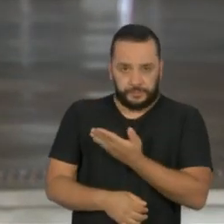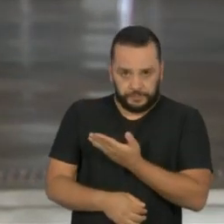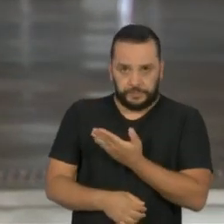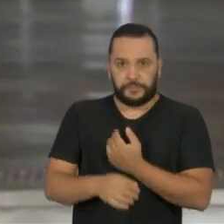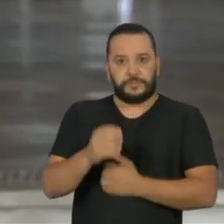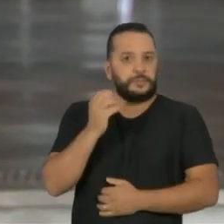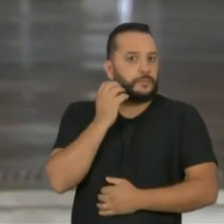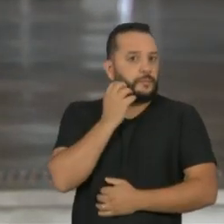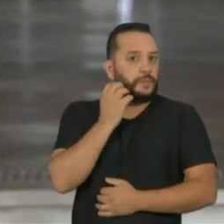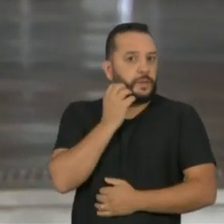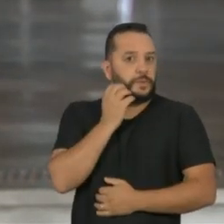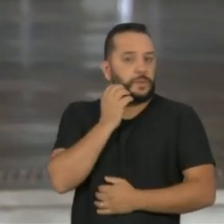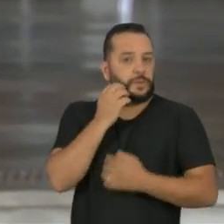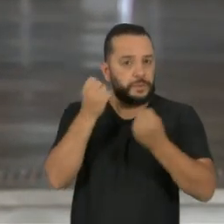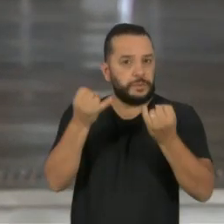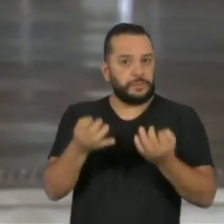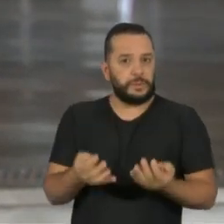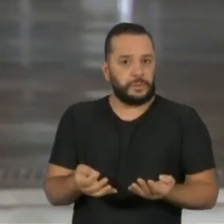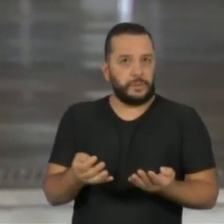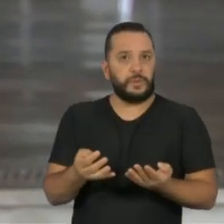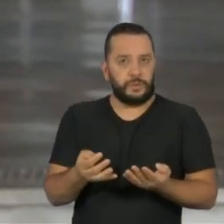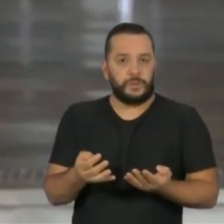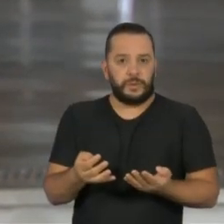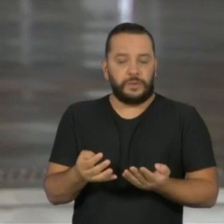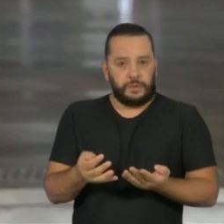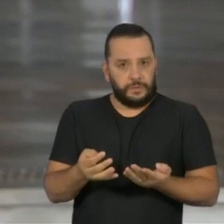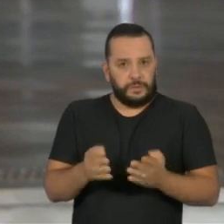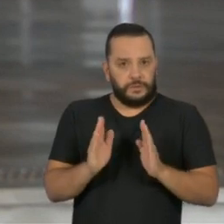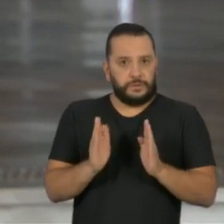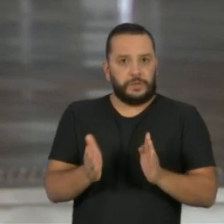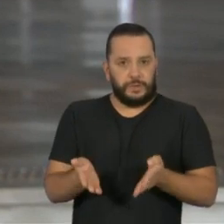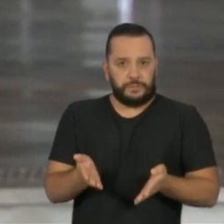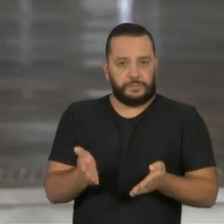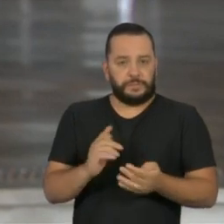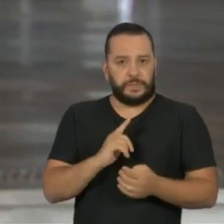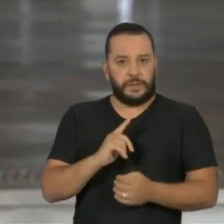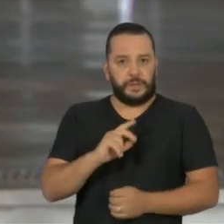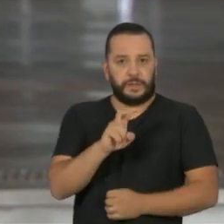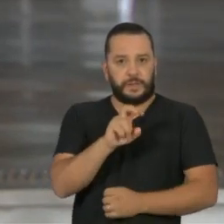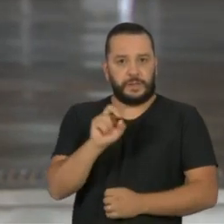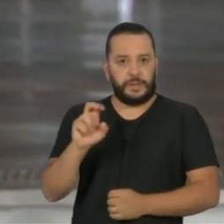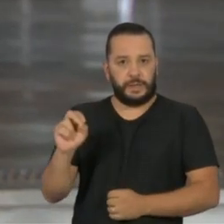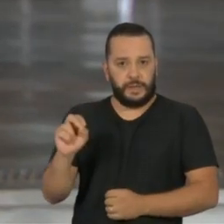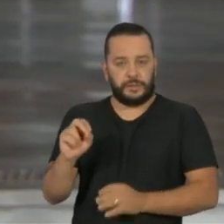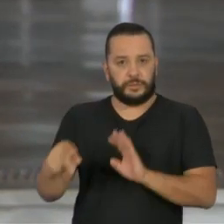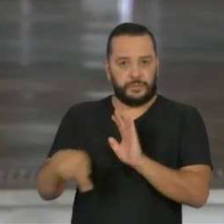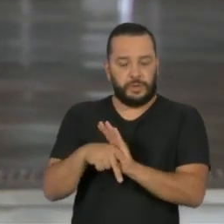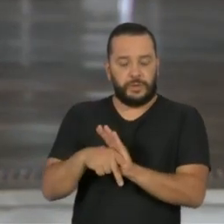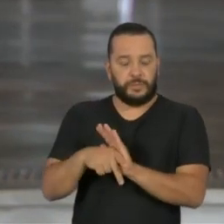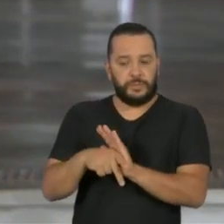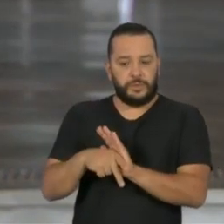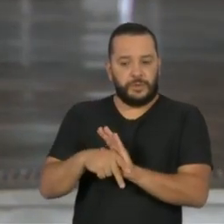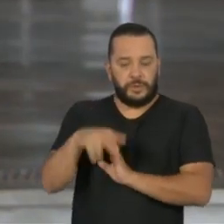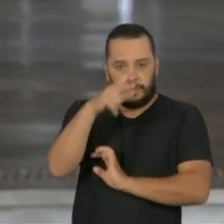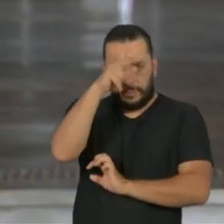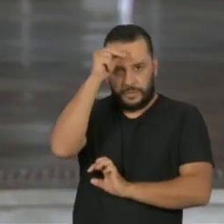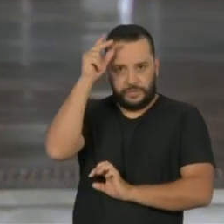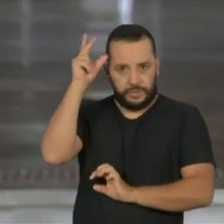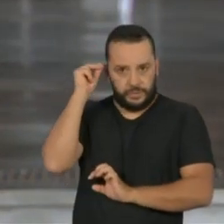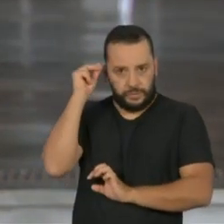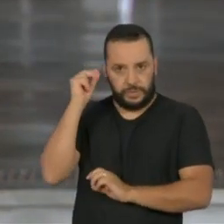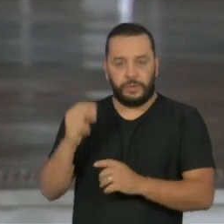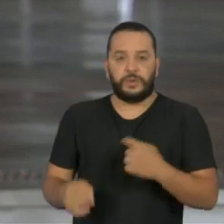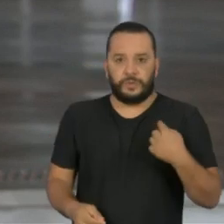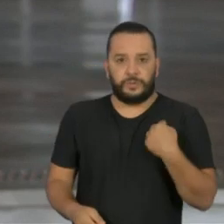Bruno, senhor prefeito nos informou, são 500 leitos da prefeitura. Os nossos